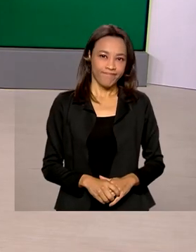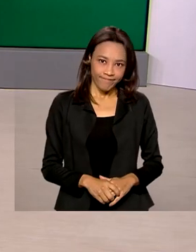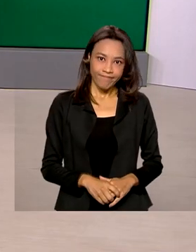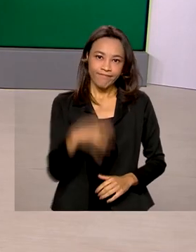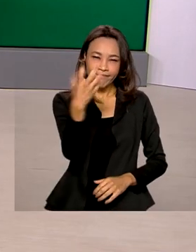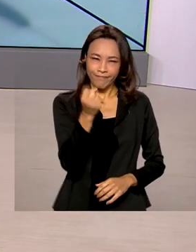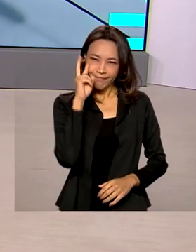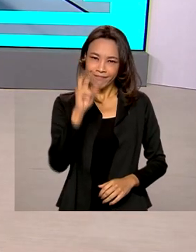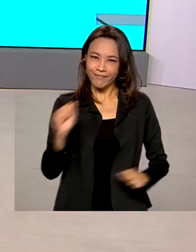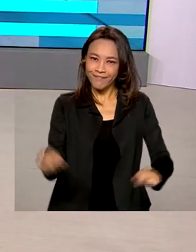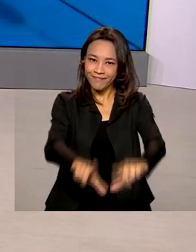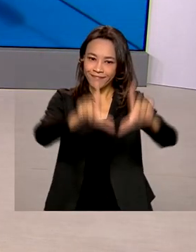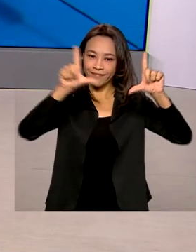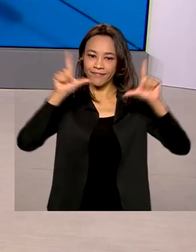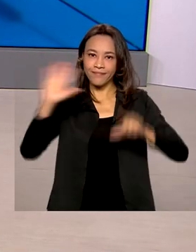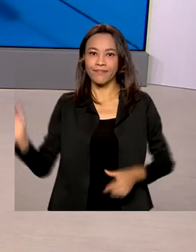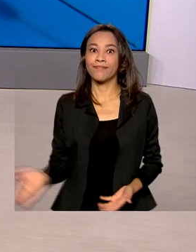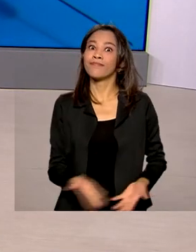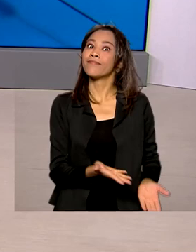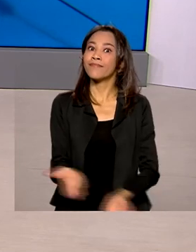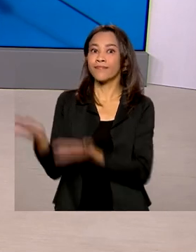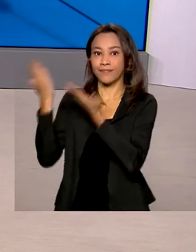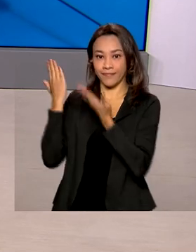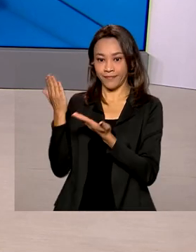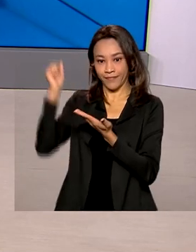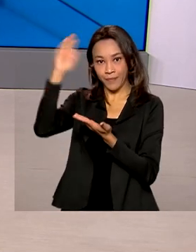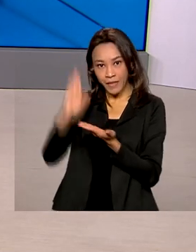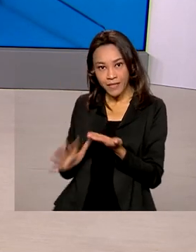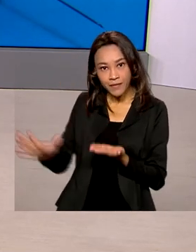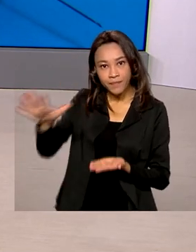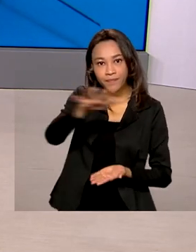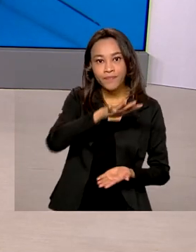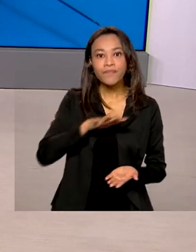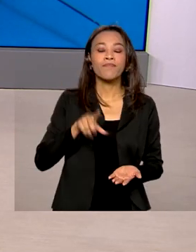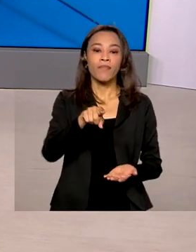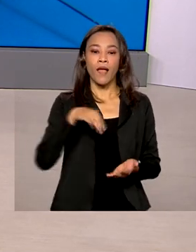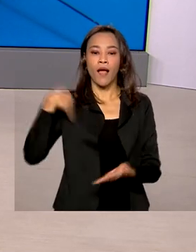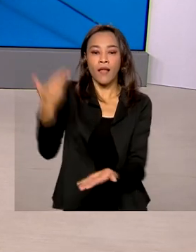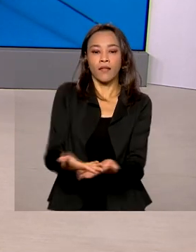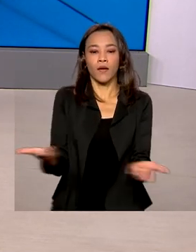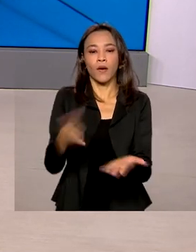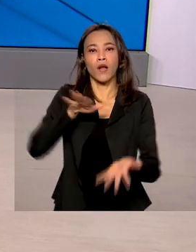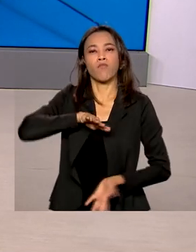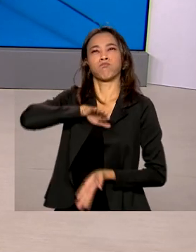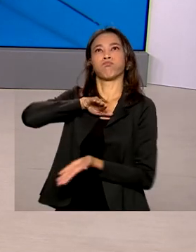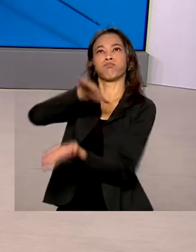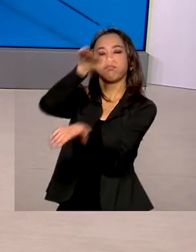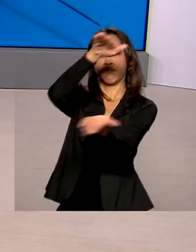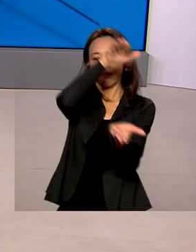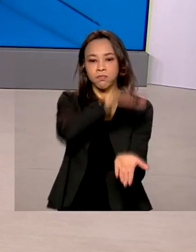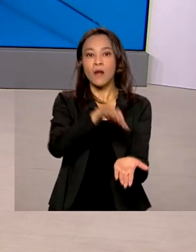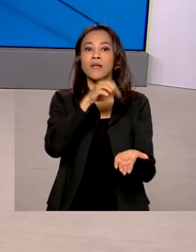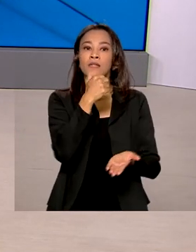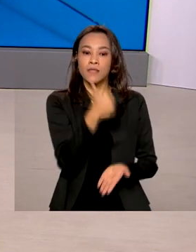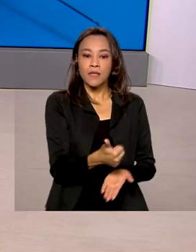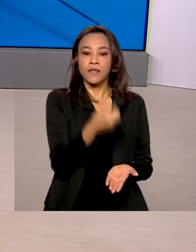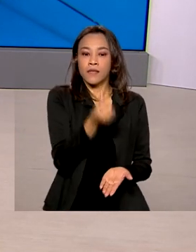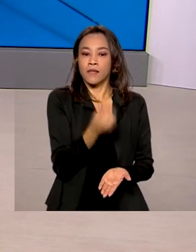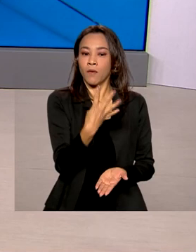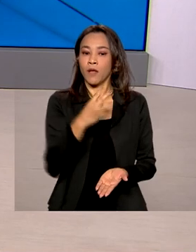vamos ver como estão os números da vacinação pelo país olha até agora o Ministério da Saúde distribuiu 164